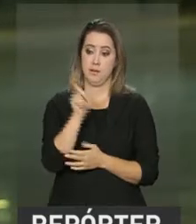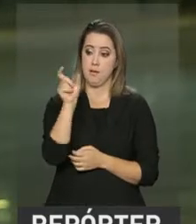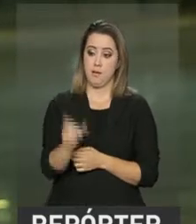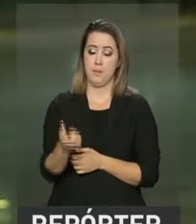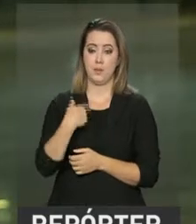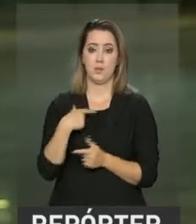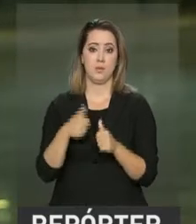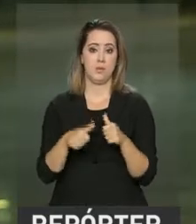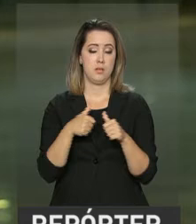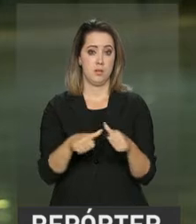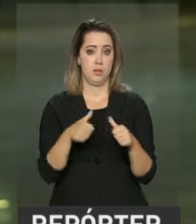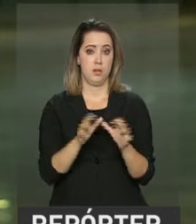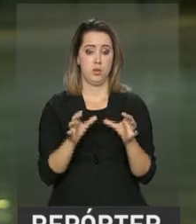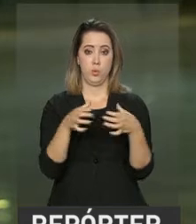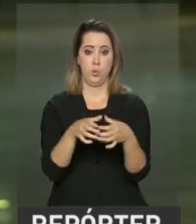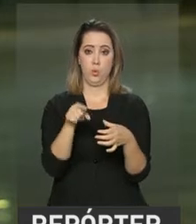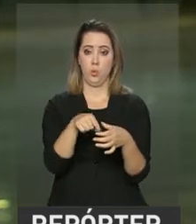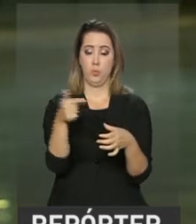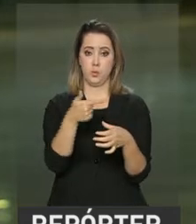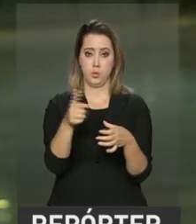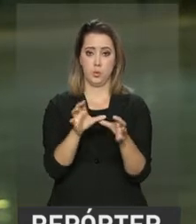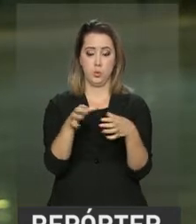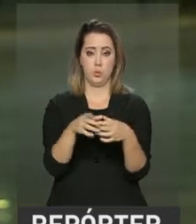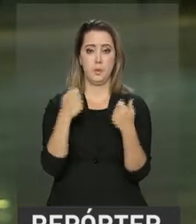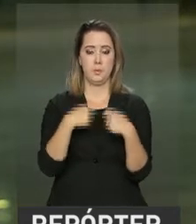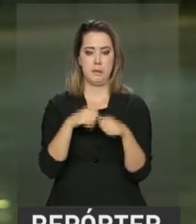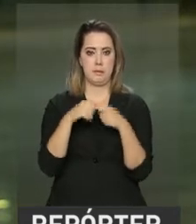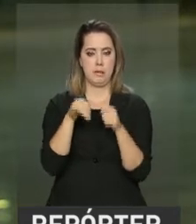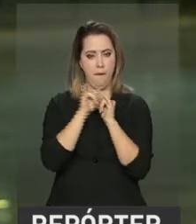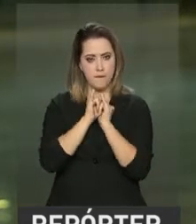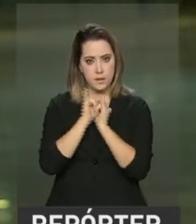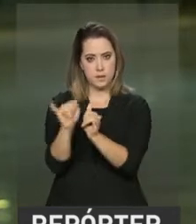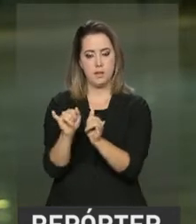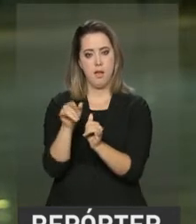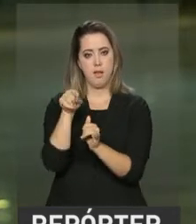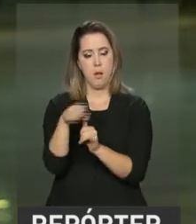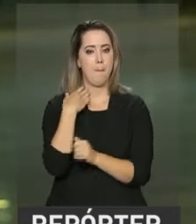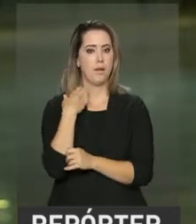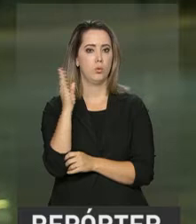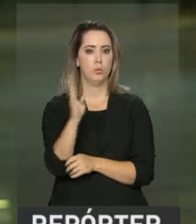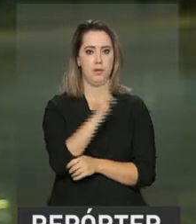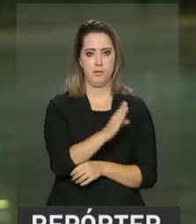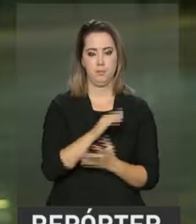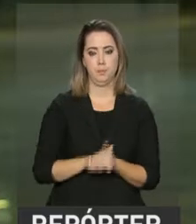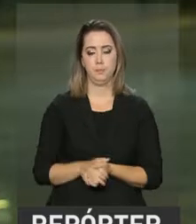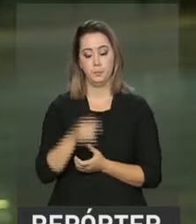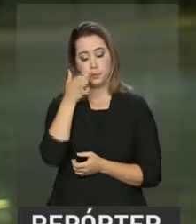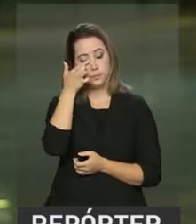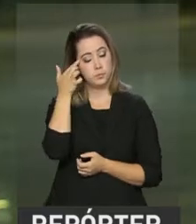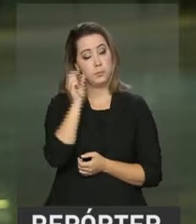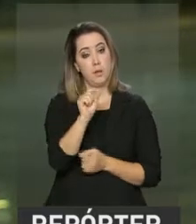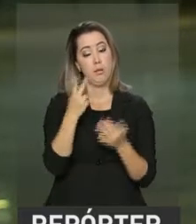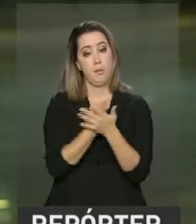contribuintes estejam contemplados neste segundo lote, eles devem entrar em contato com o Banco do Brasil. Ainda vão